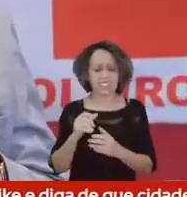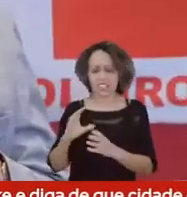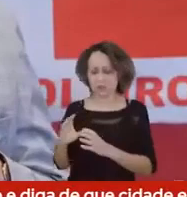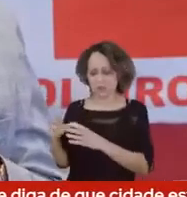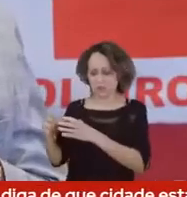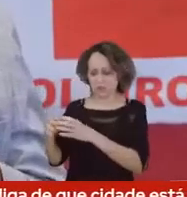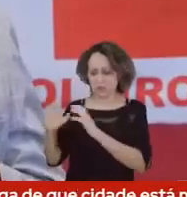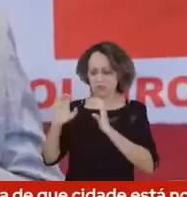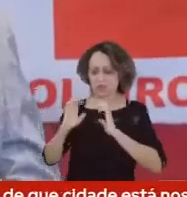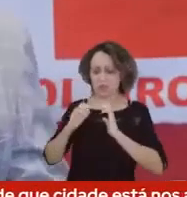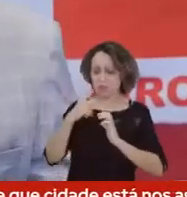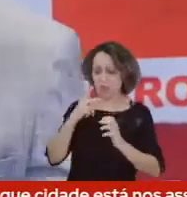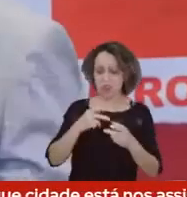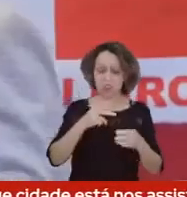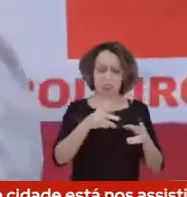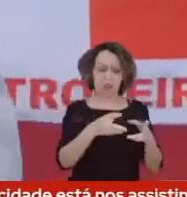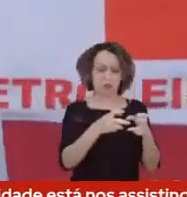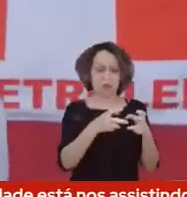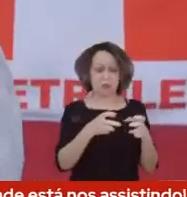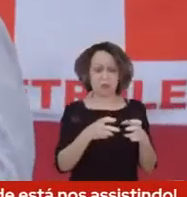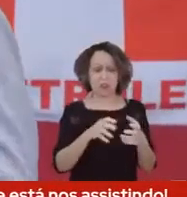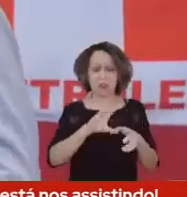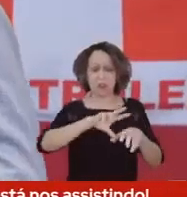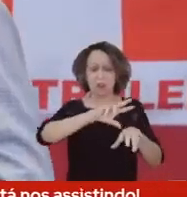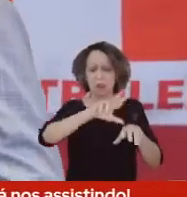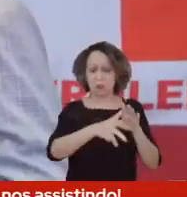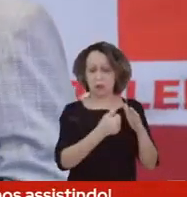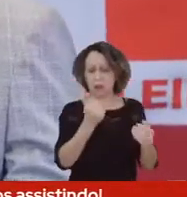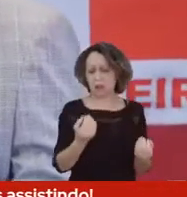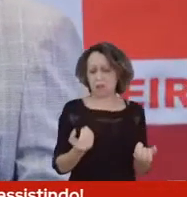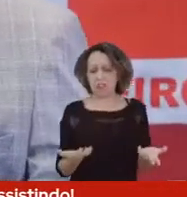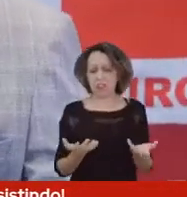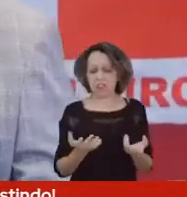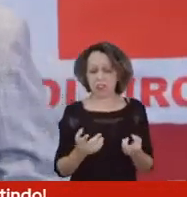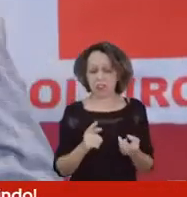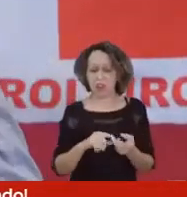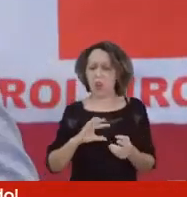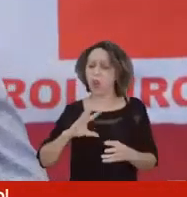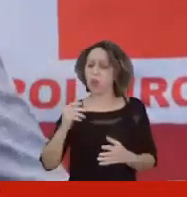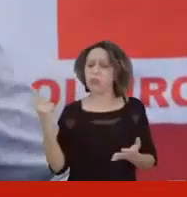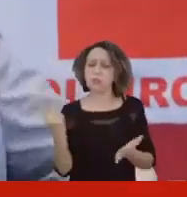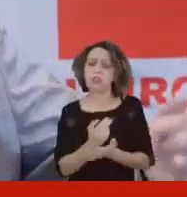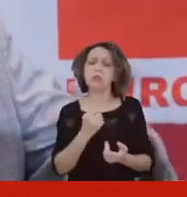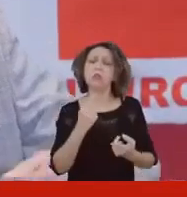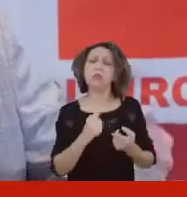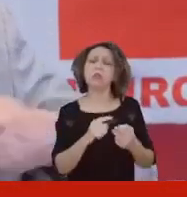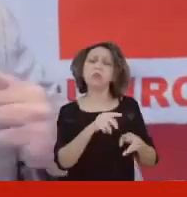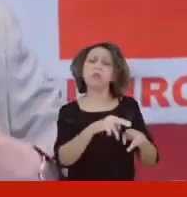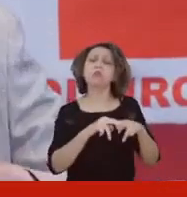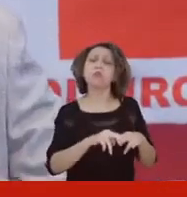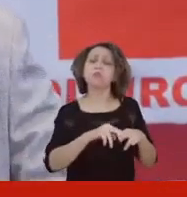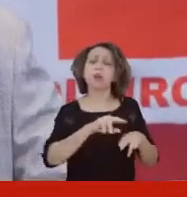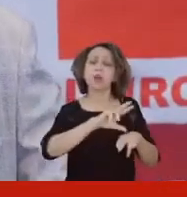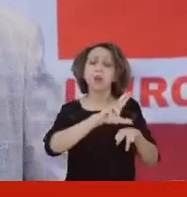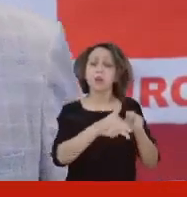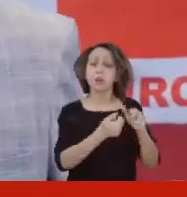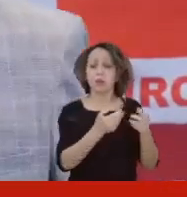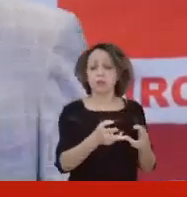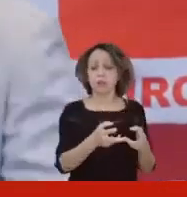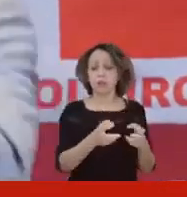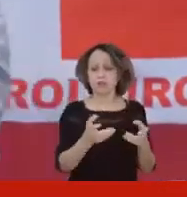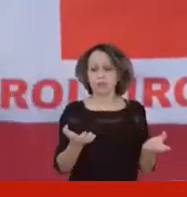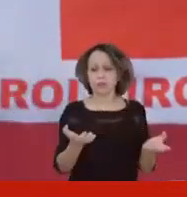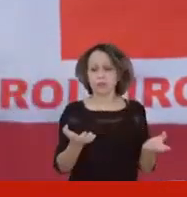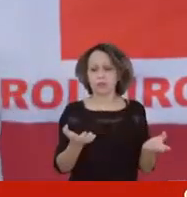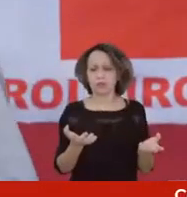muito, roubava muito. Tudo aconteceu pelo roubo da Petrobras. É engraçado, porque foi nesse governo que